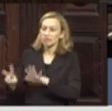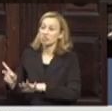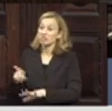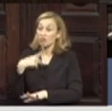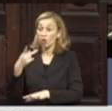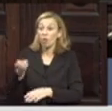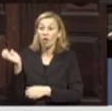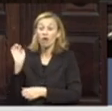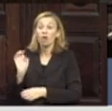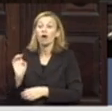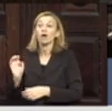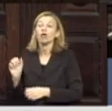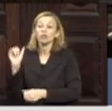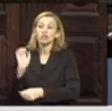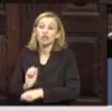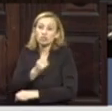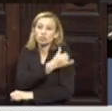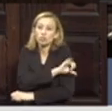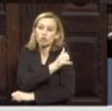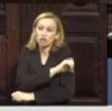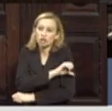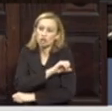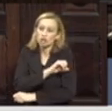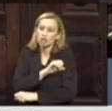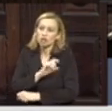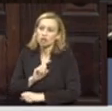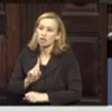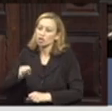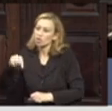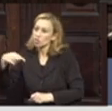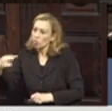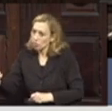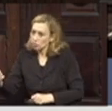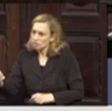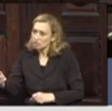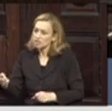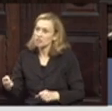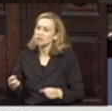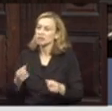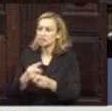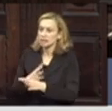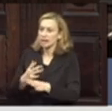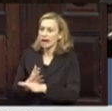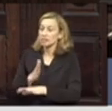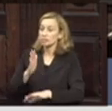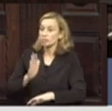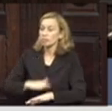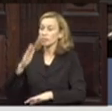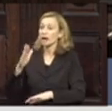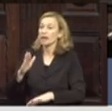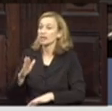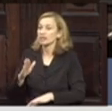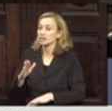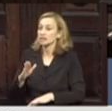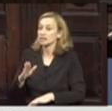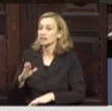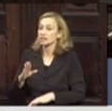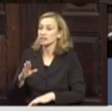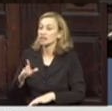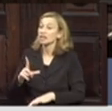urbana. E o Instituto Pasteur, juntamente com a Fundação Oswaldo Cruz, fez